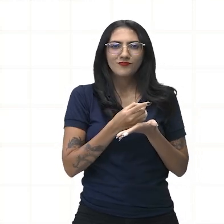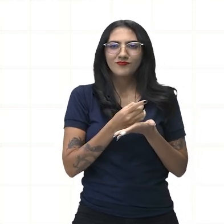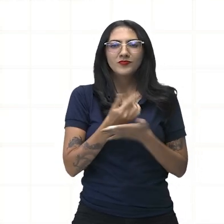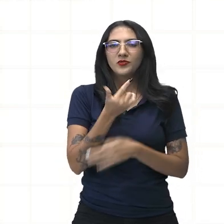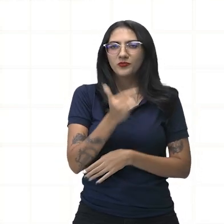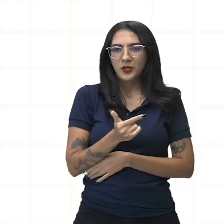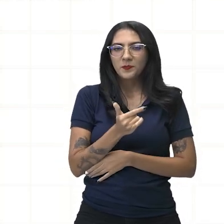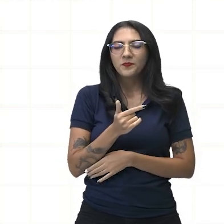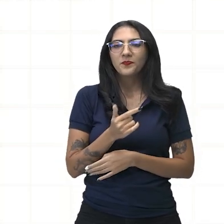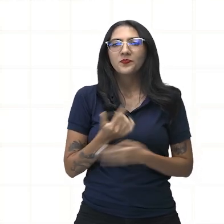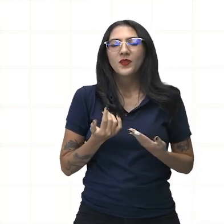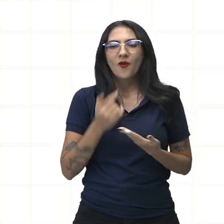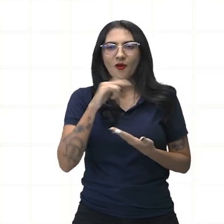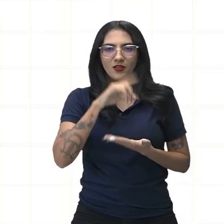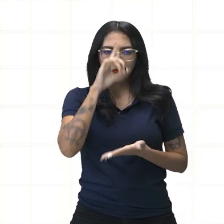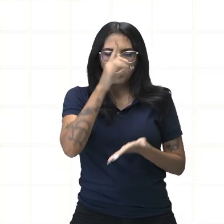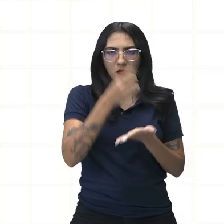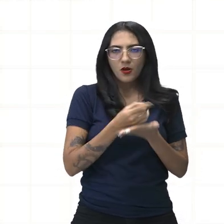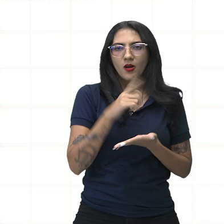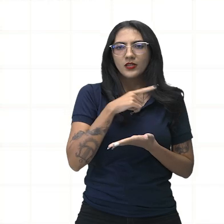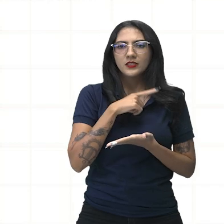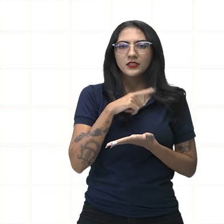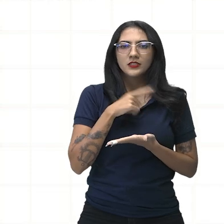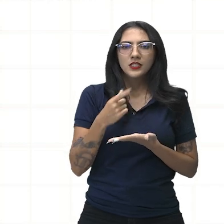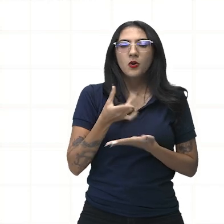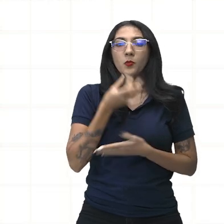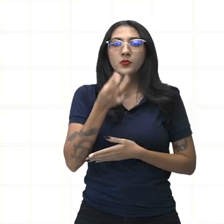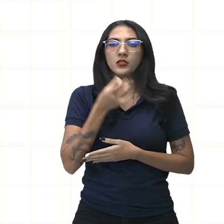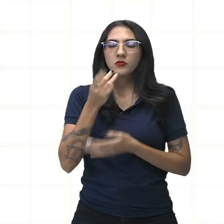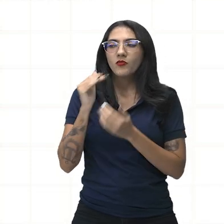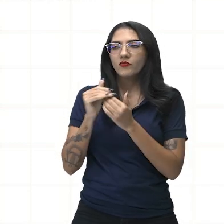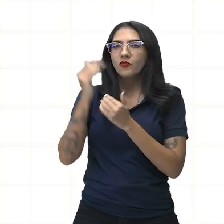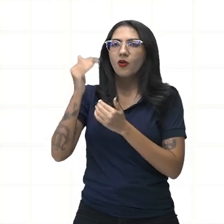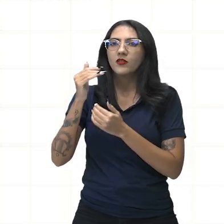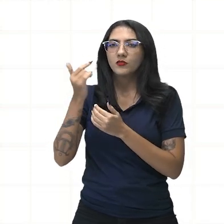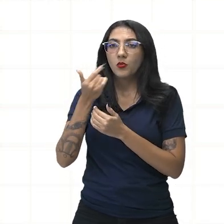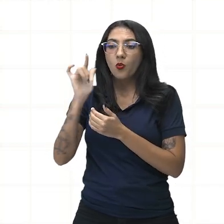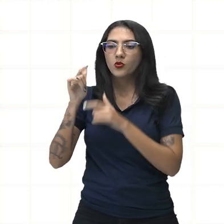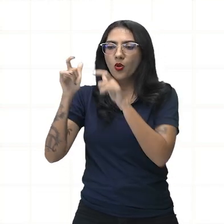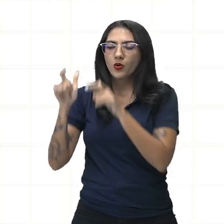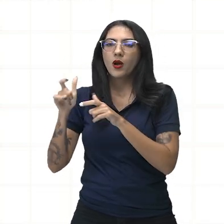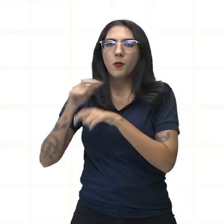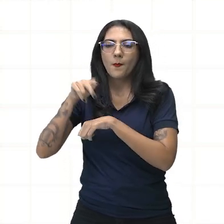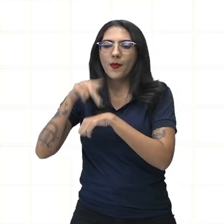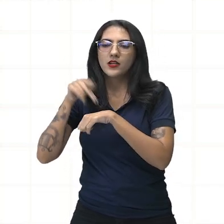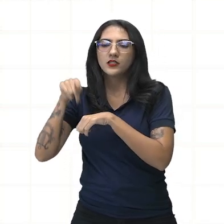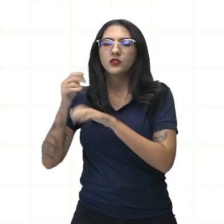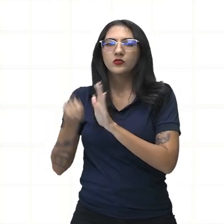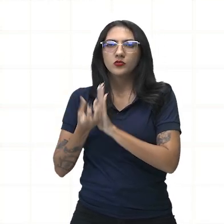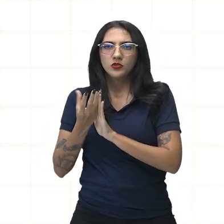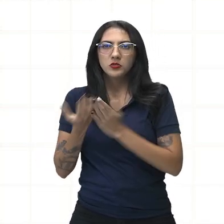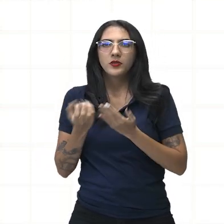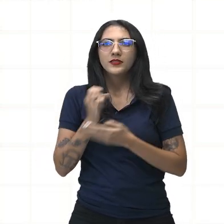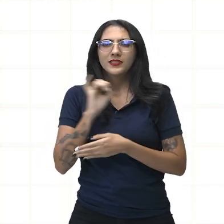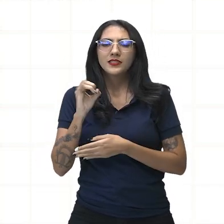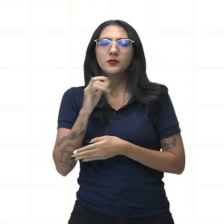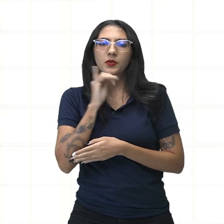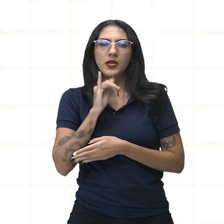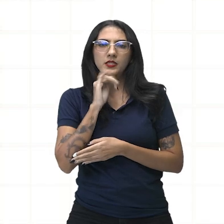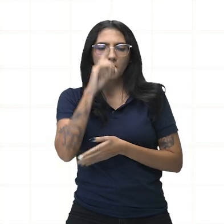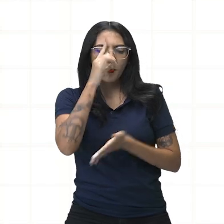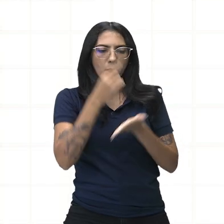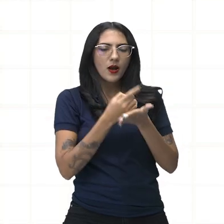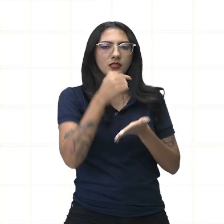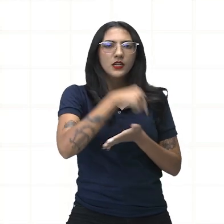Essas decisões ali, elas são tomadas em suas sedes, em relação a tudo, certo? Quem decide se a fábrica do Brasil,